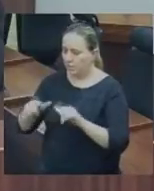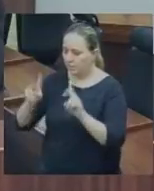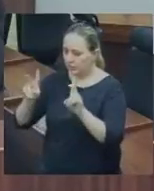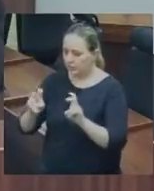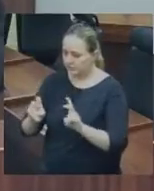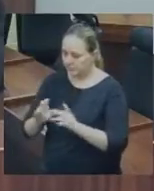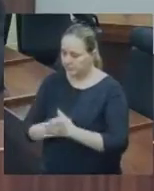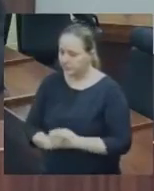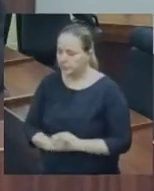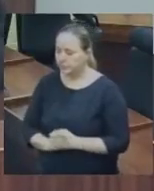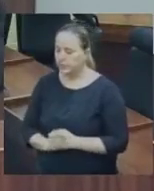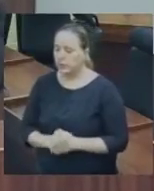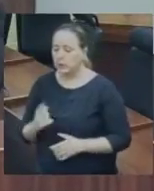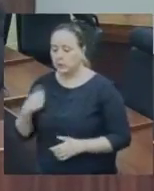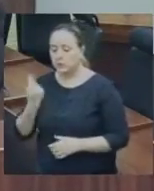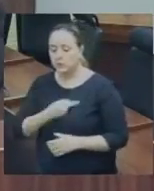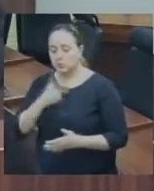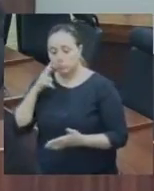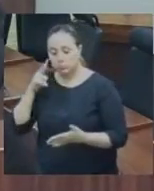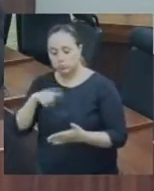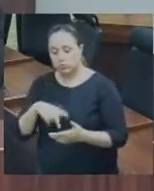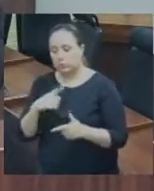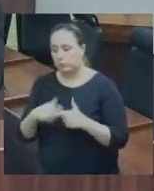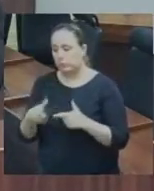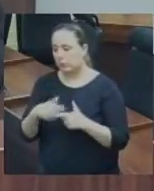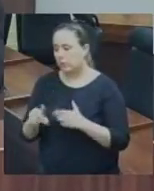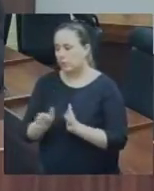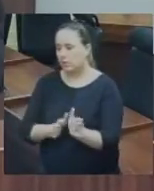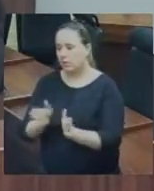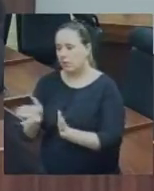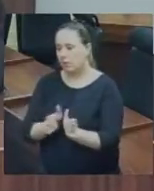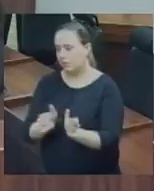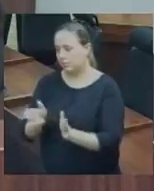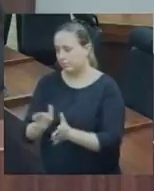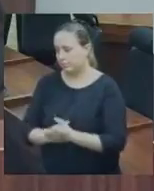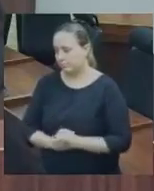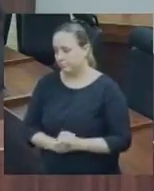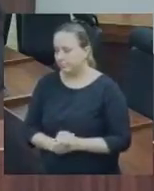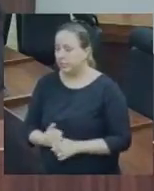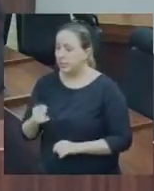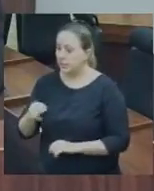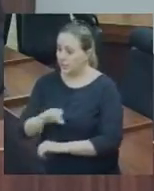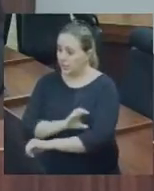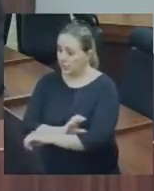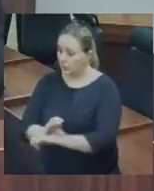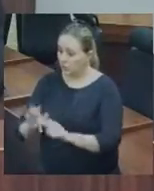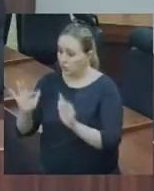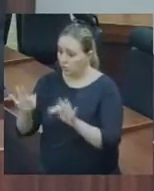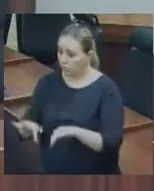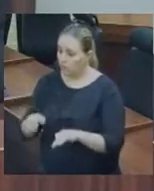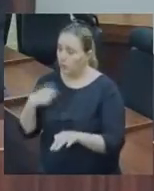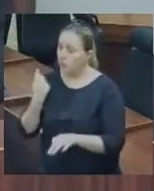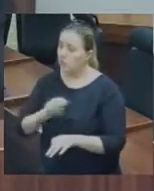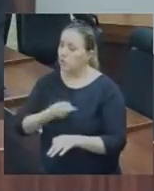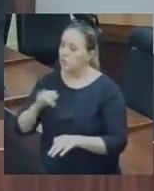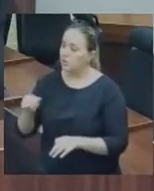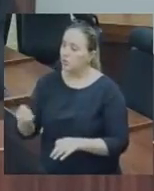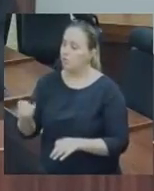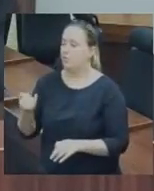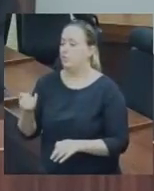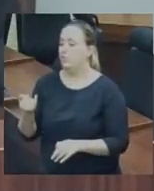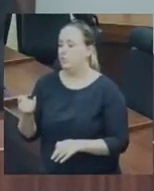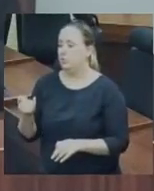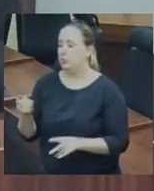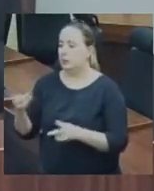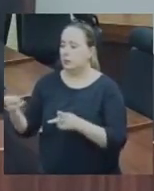é já vimos problemas de acessibilidade e nesse curso ao final nós aproveitamos e